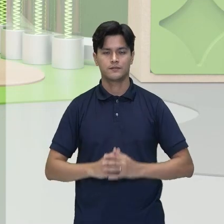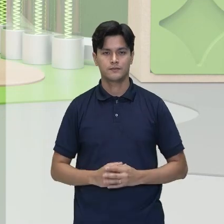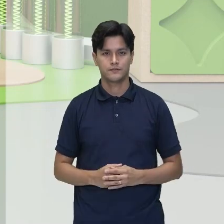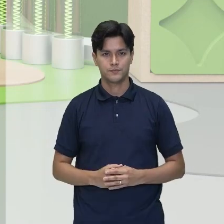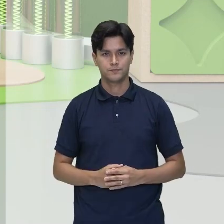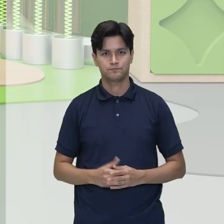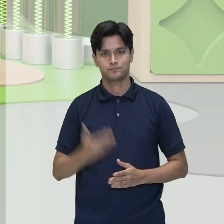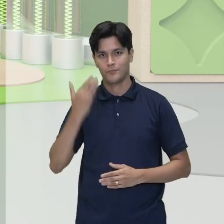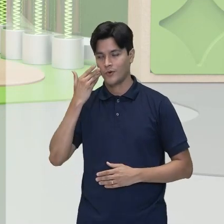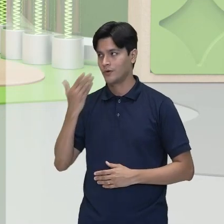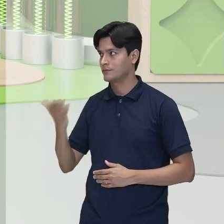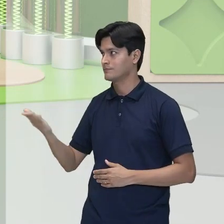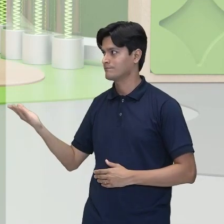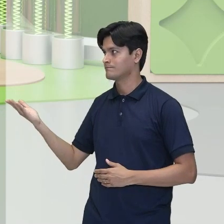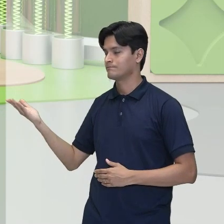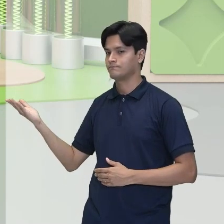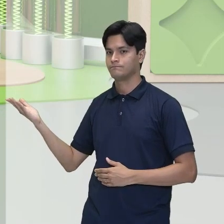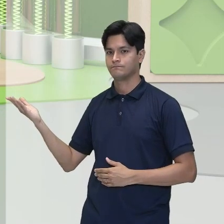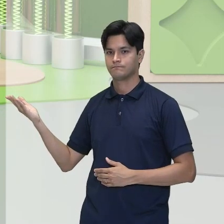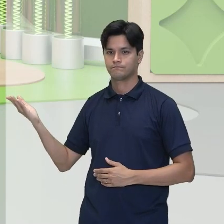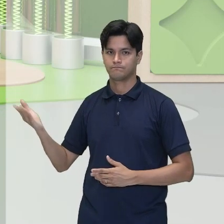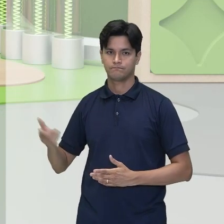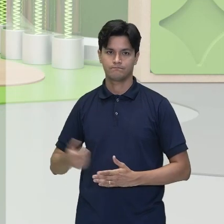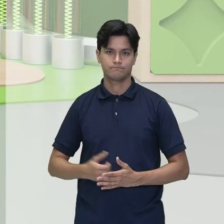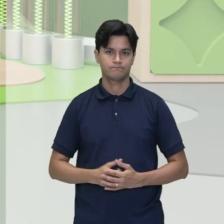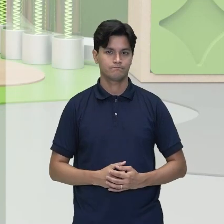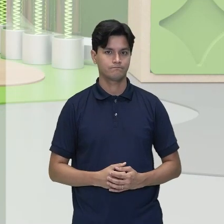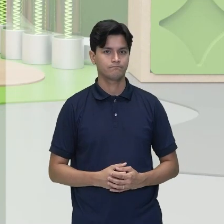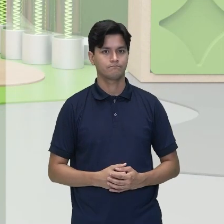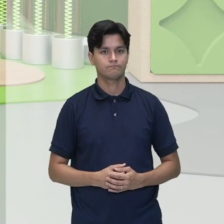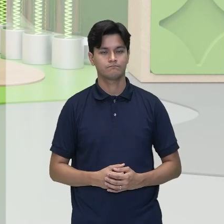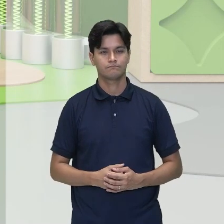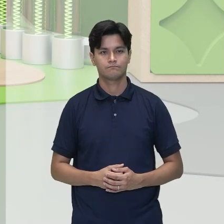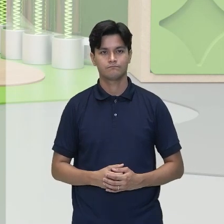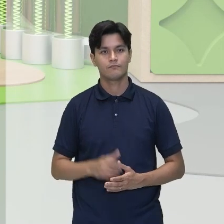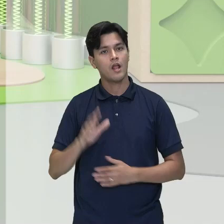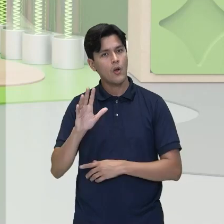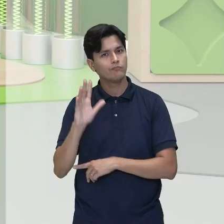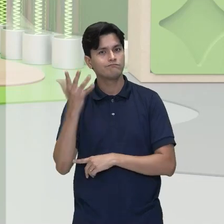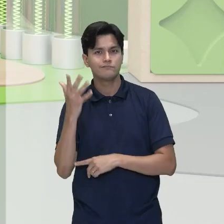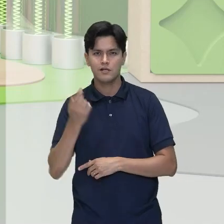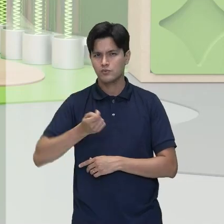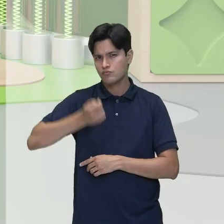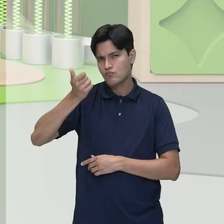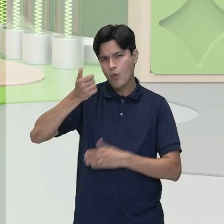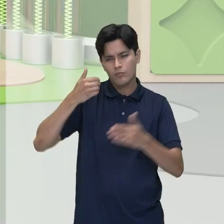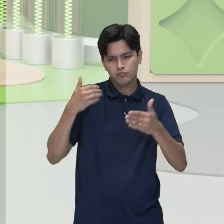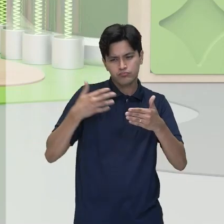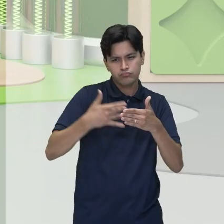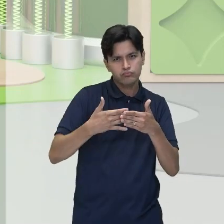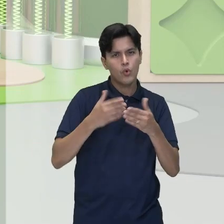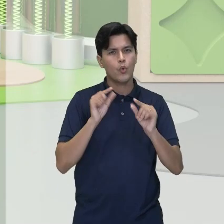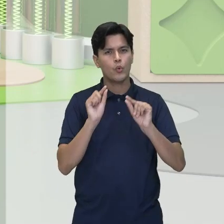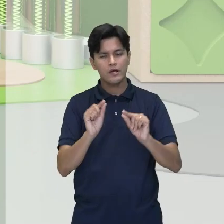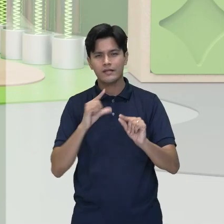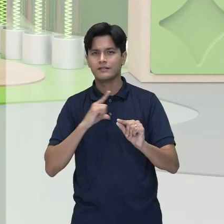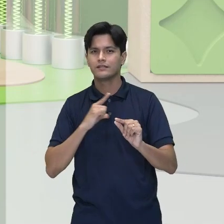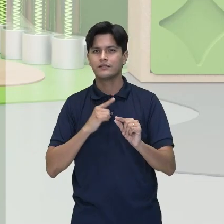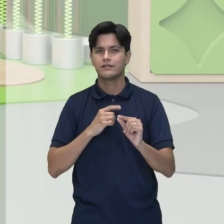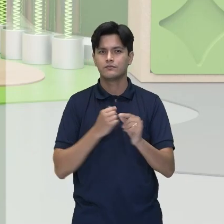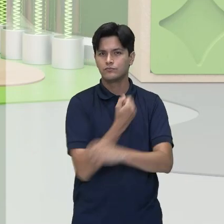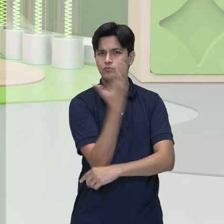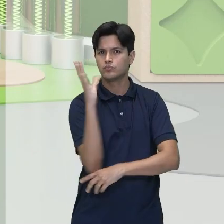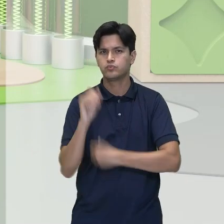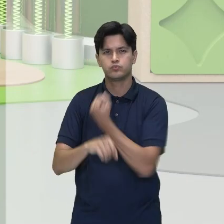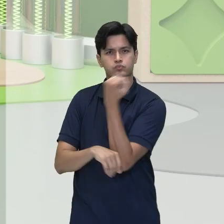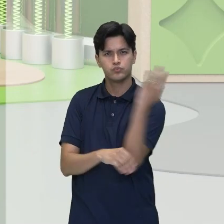gente observa, tem sido, né, muito comum a gente ver nos últimos anos esses incêndios, essas queimadas